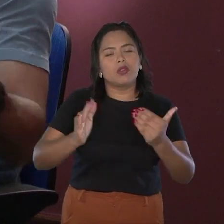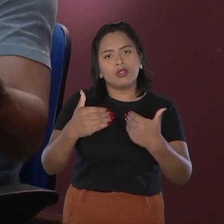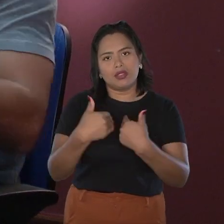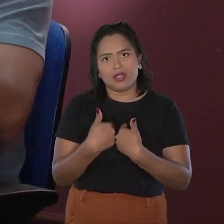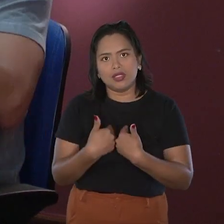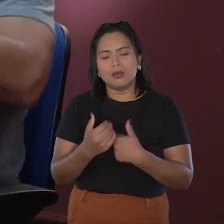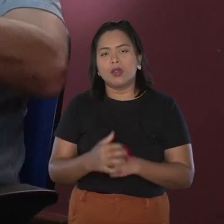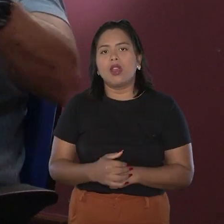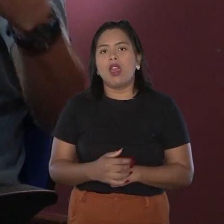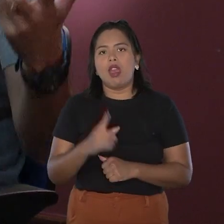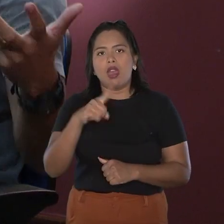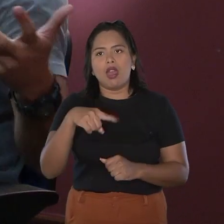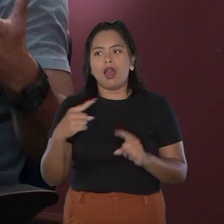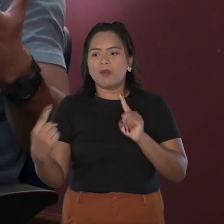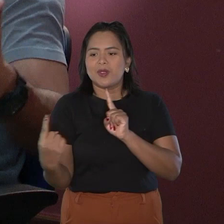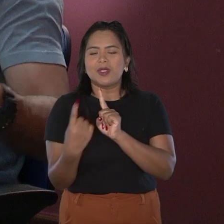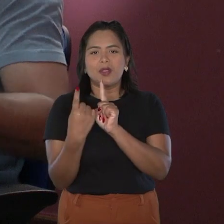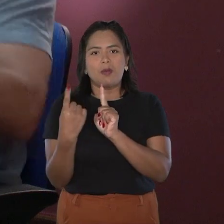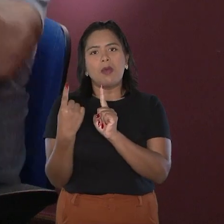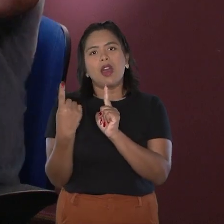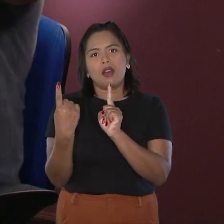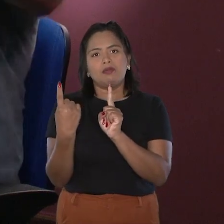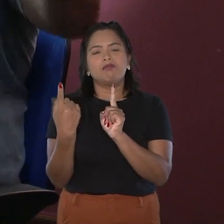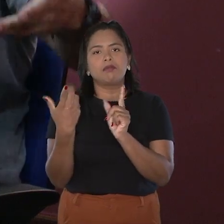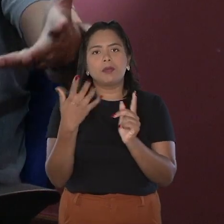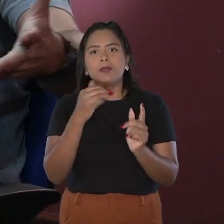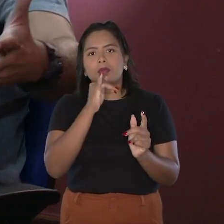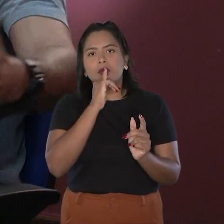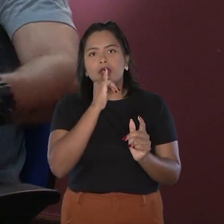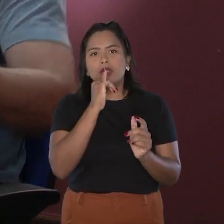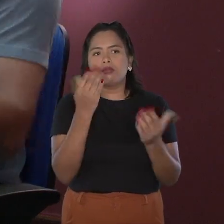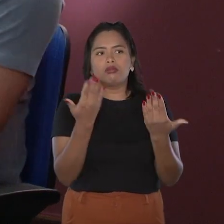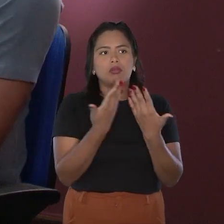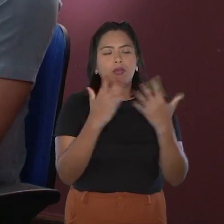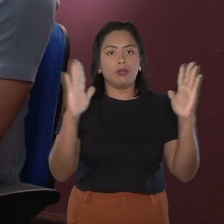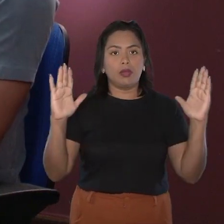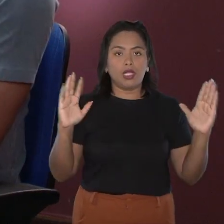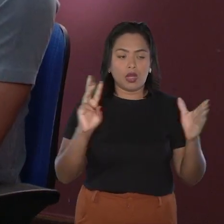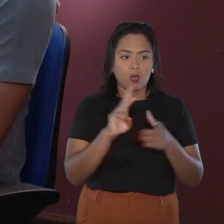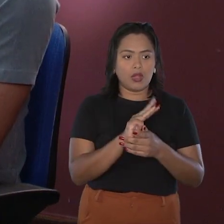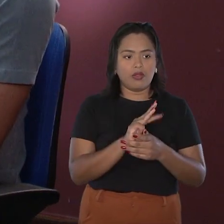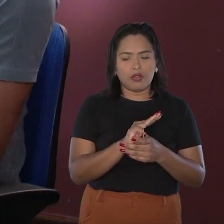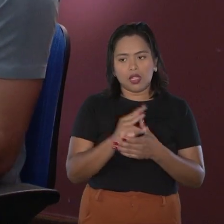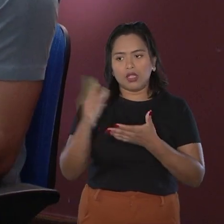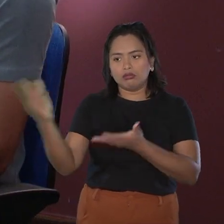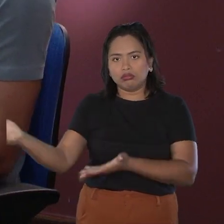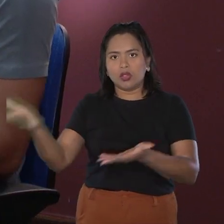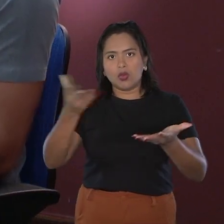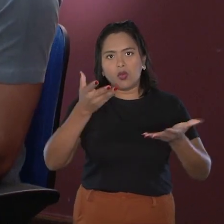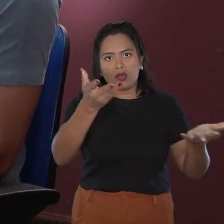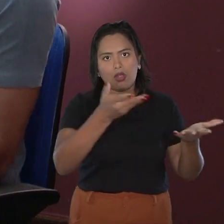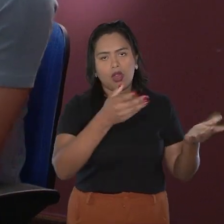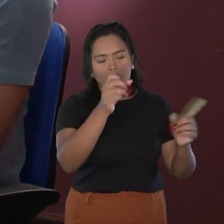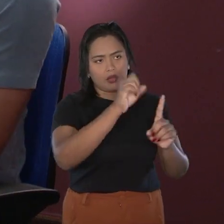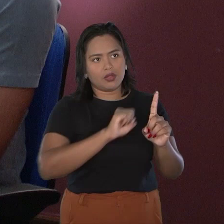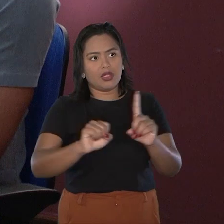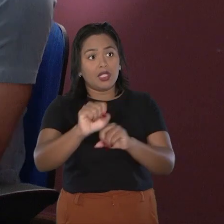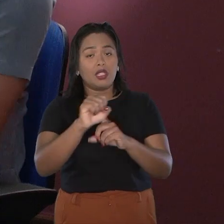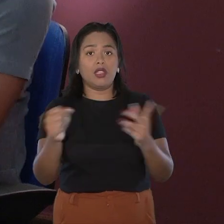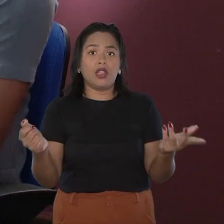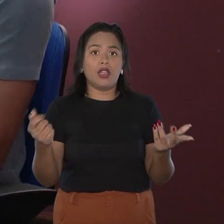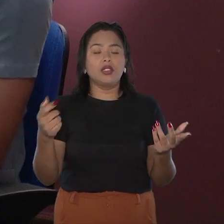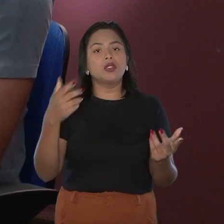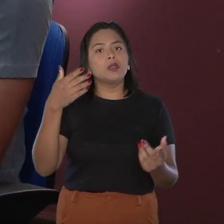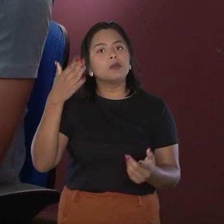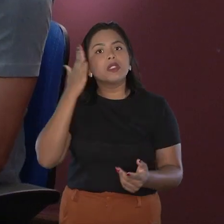a importância de sair dos muros né da Universidade de abrir para comunidade local conhecimento científico e saber também quem oferece o